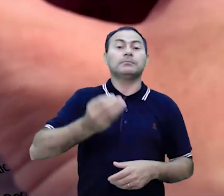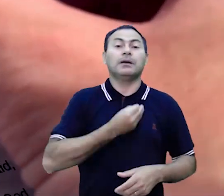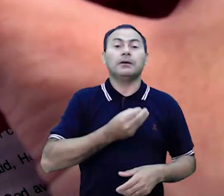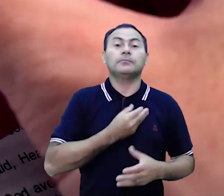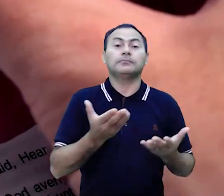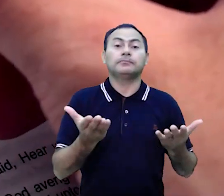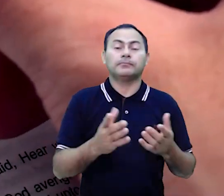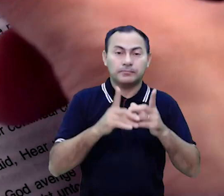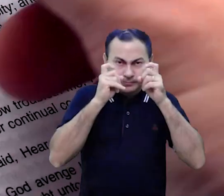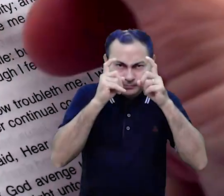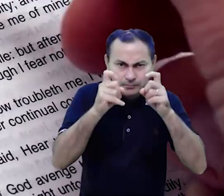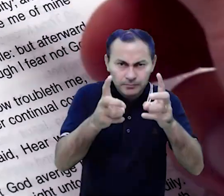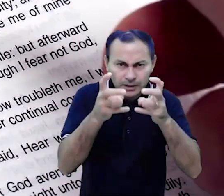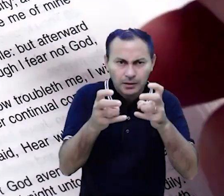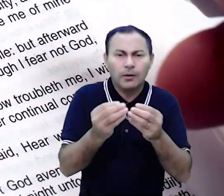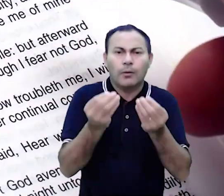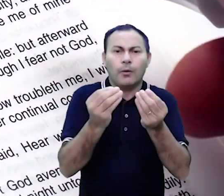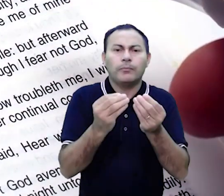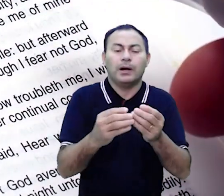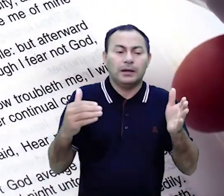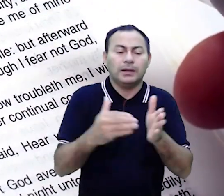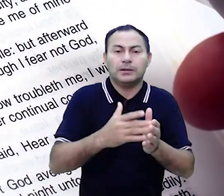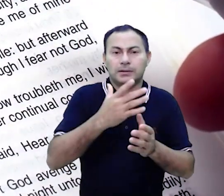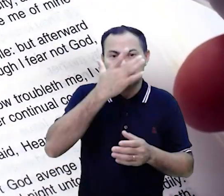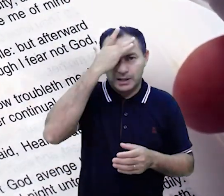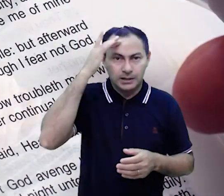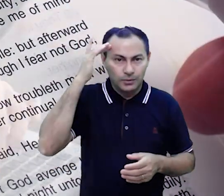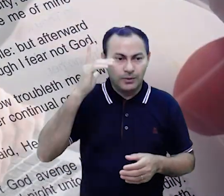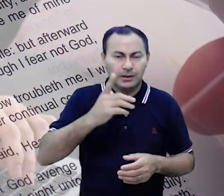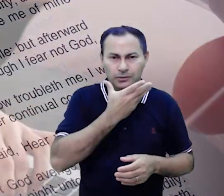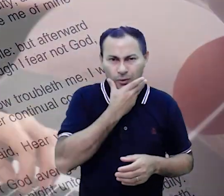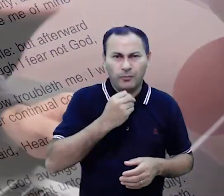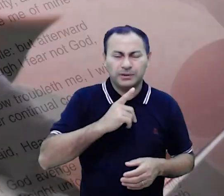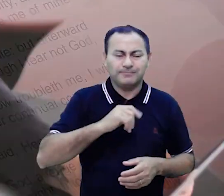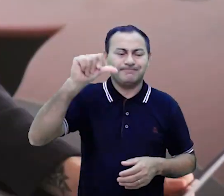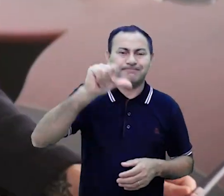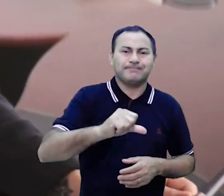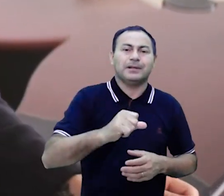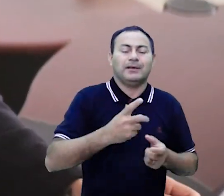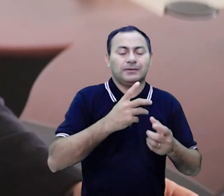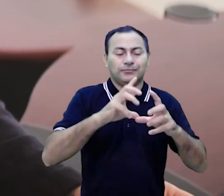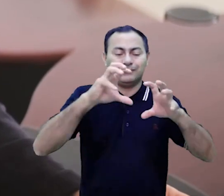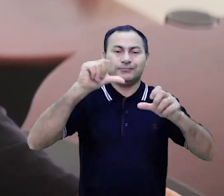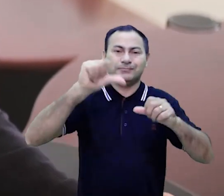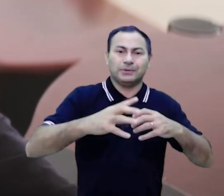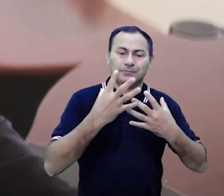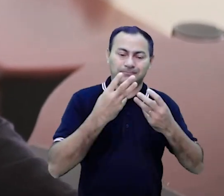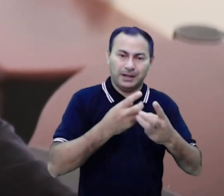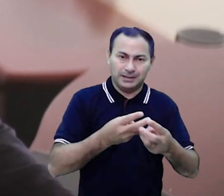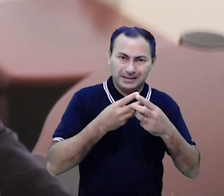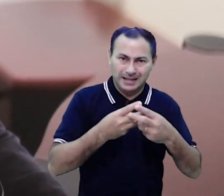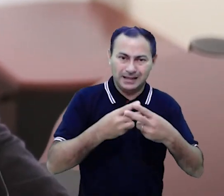que já existiram. É interessante observar como até esses homens tiveram um esgotamento, vamos dizer